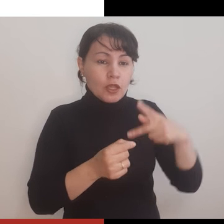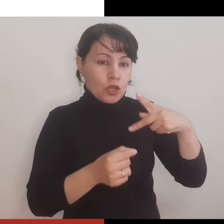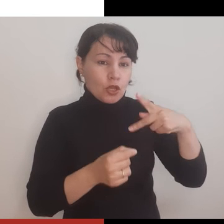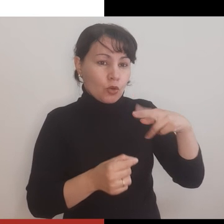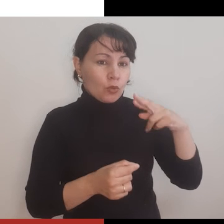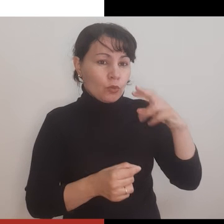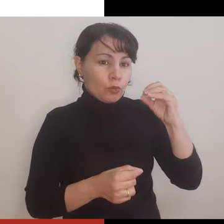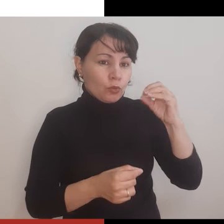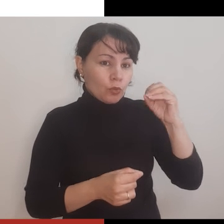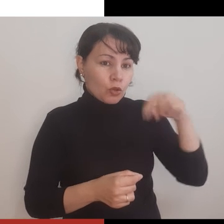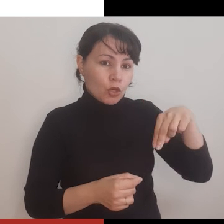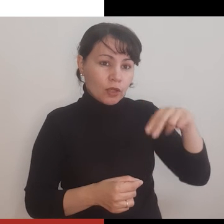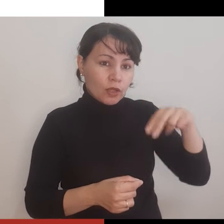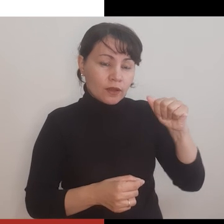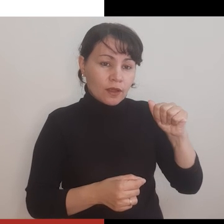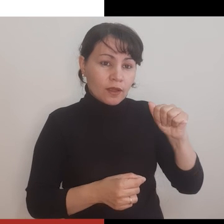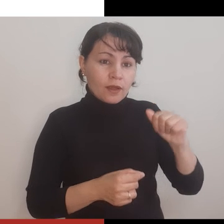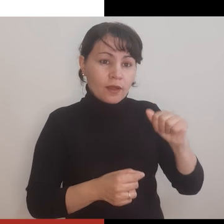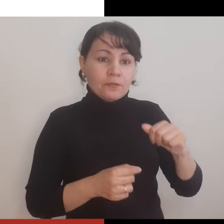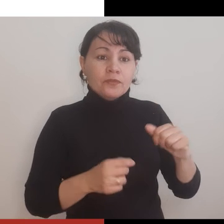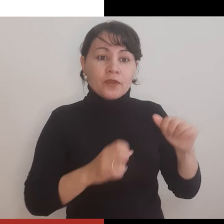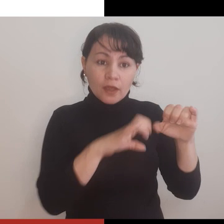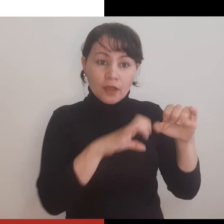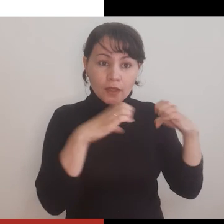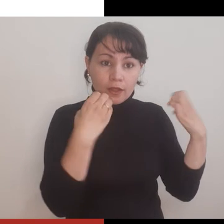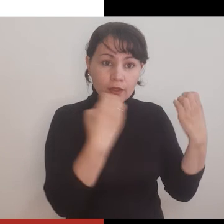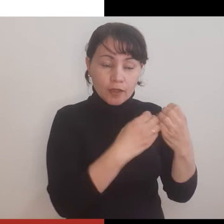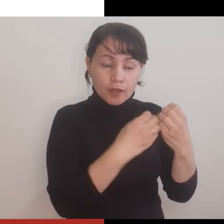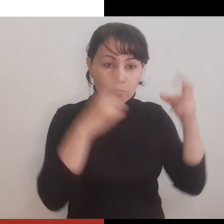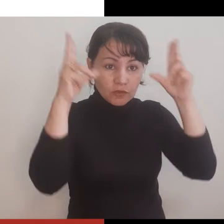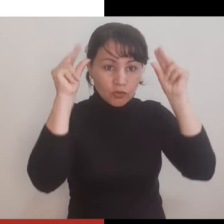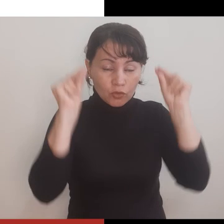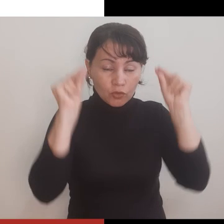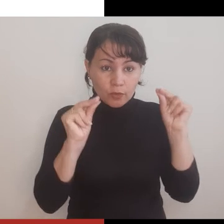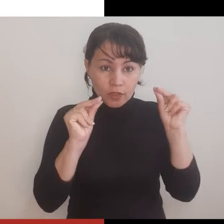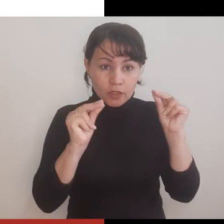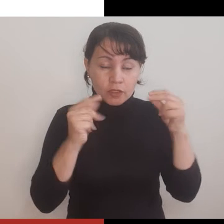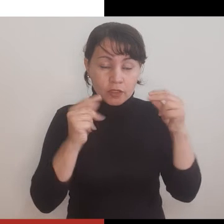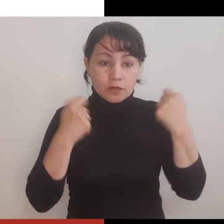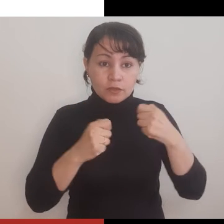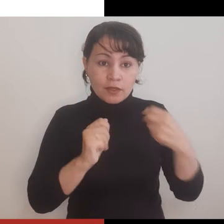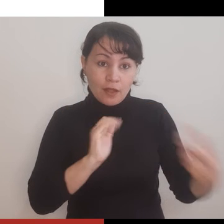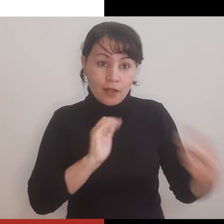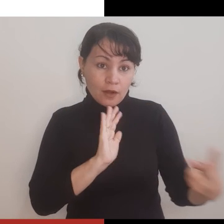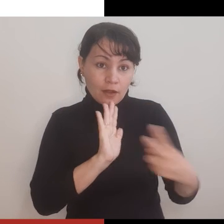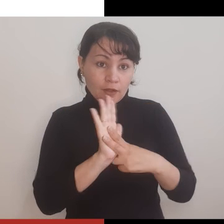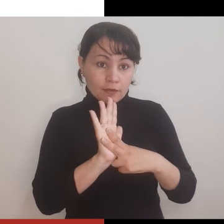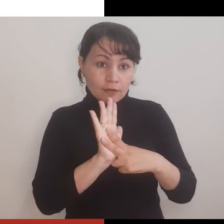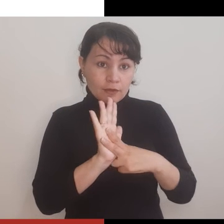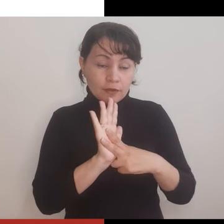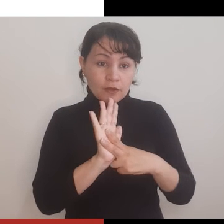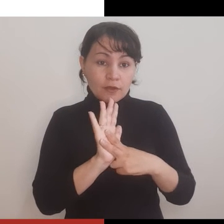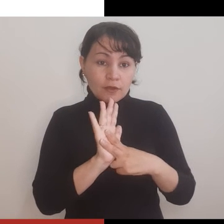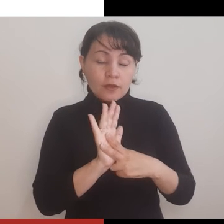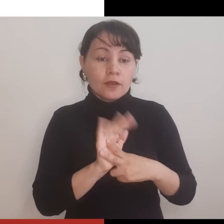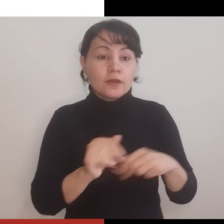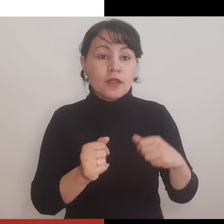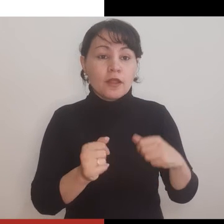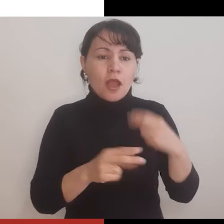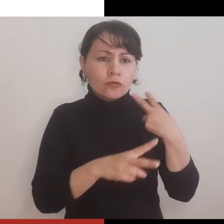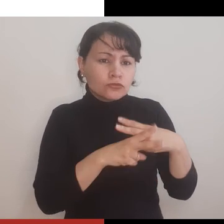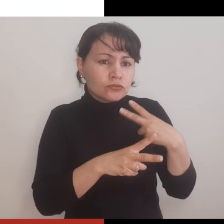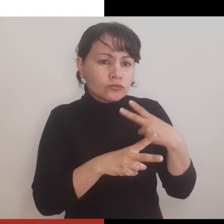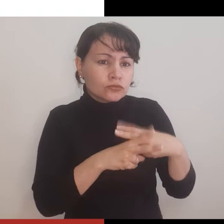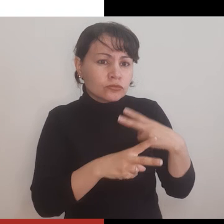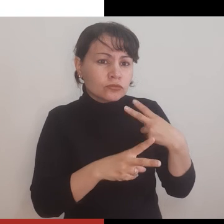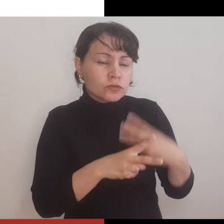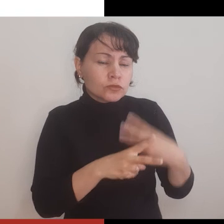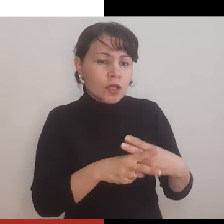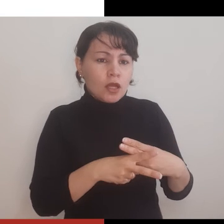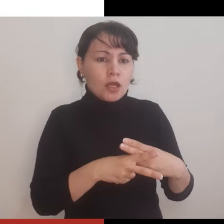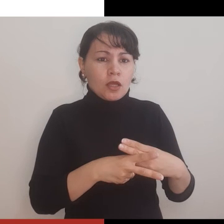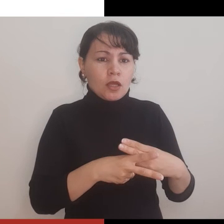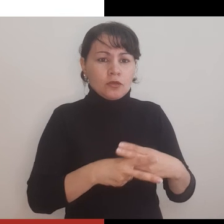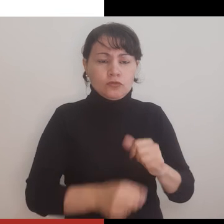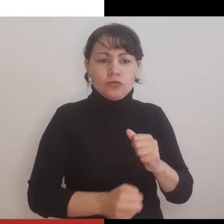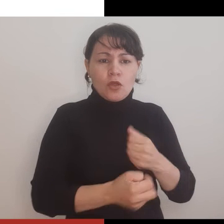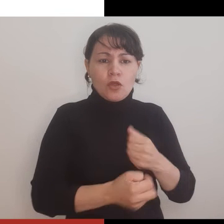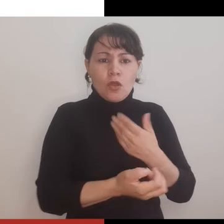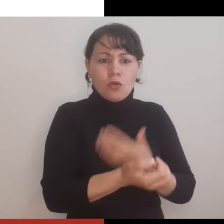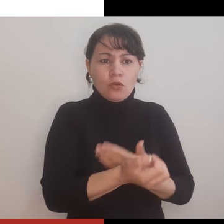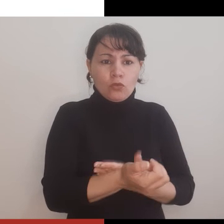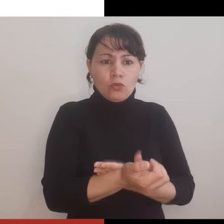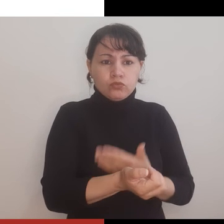de enfermagem ela precisa estar atenta com relação à prevenção de lesões por